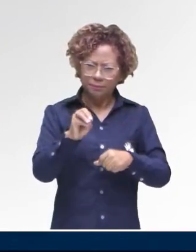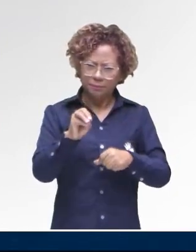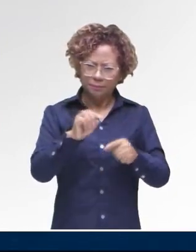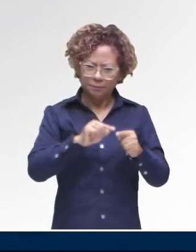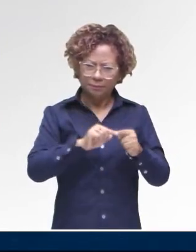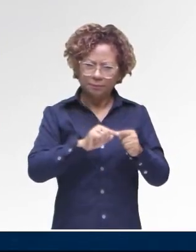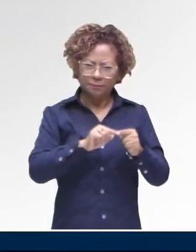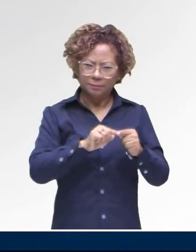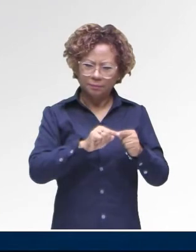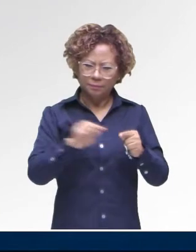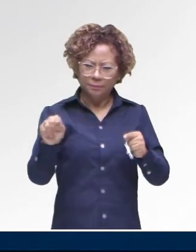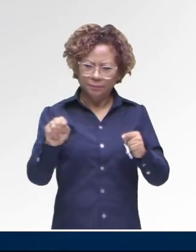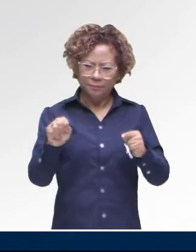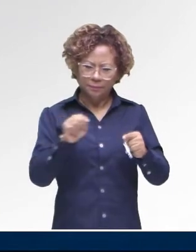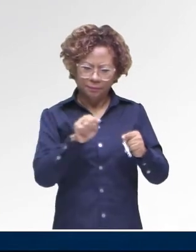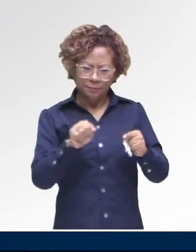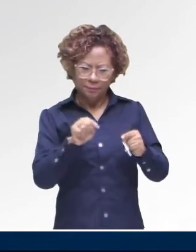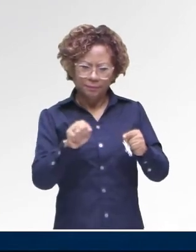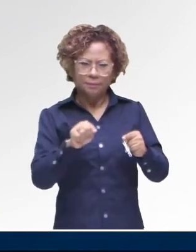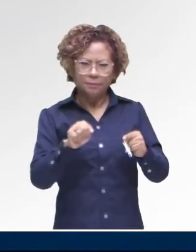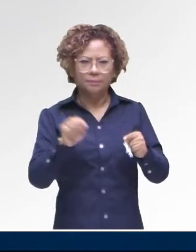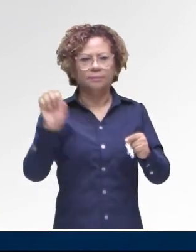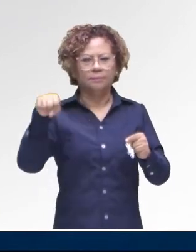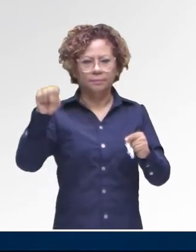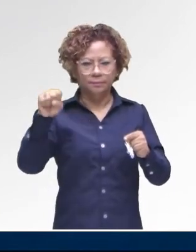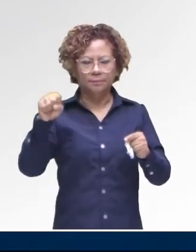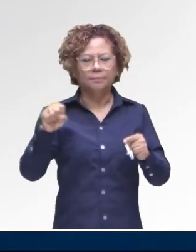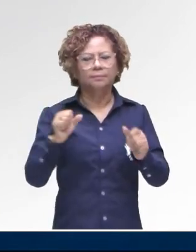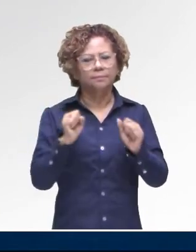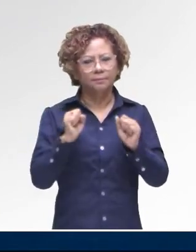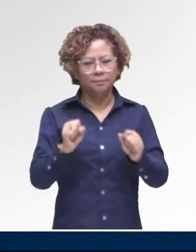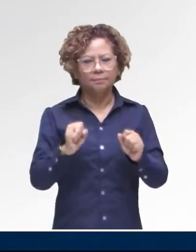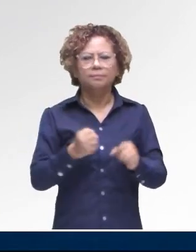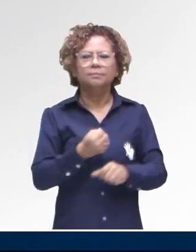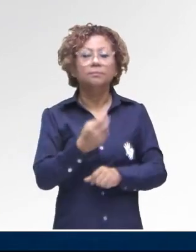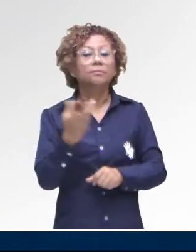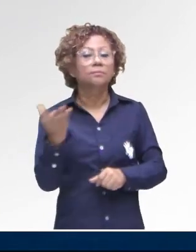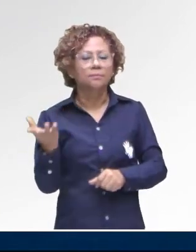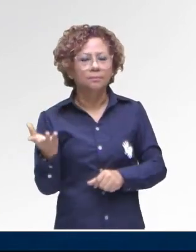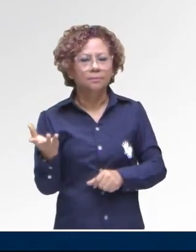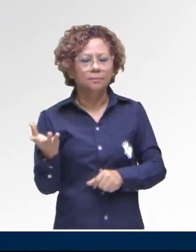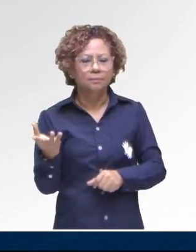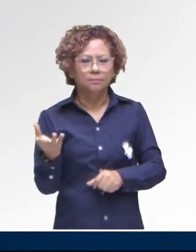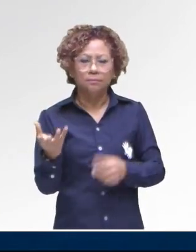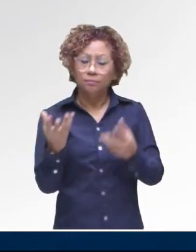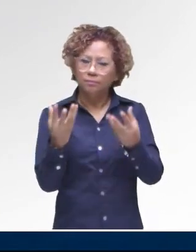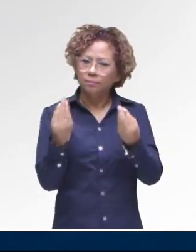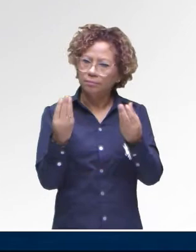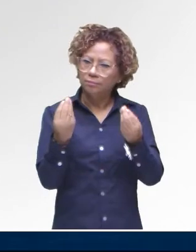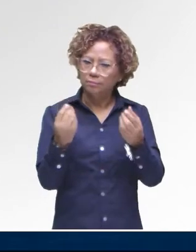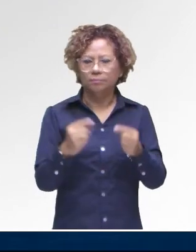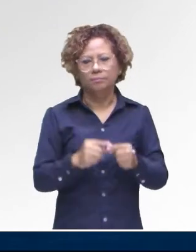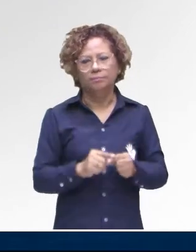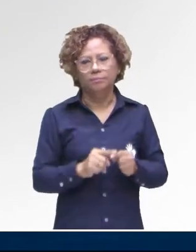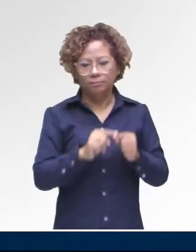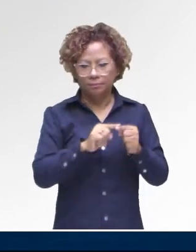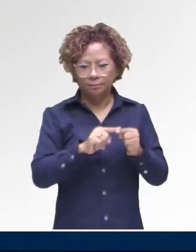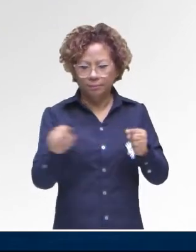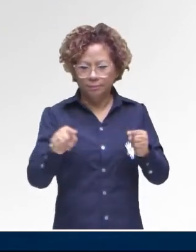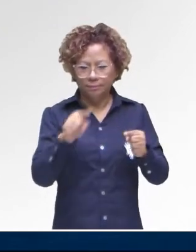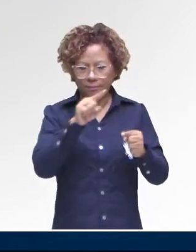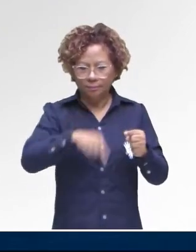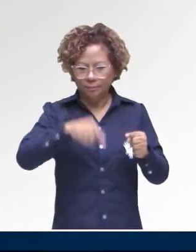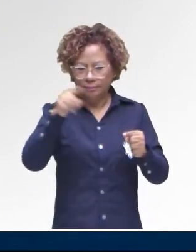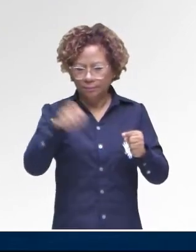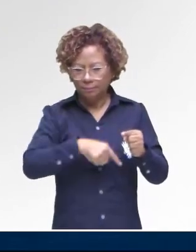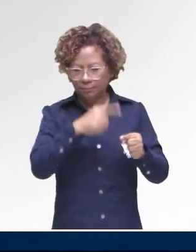esse ponto P aqui? Sim. Quantas retas? Infinitas retas. Tudo bem?